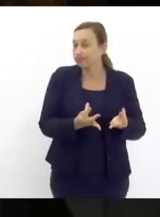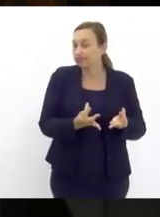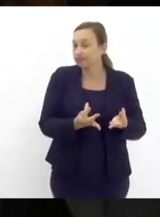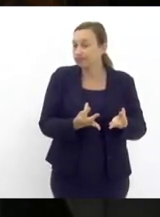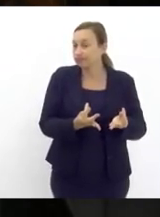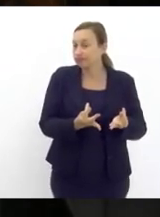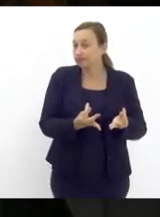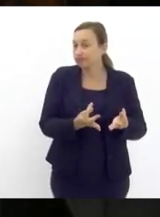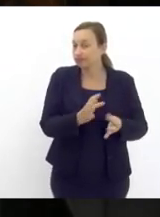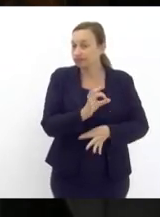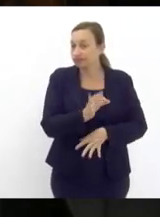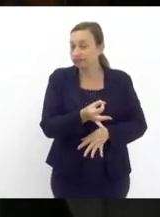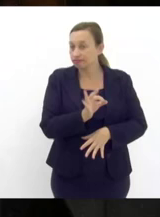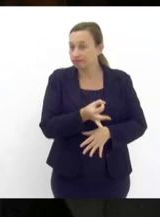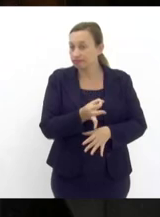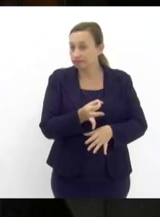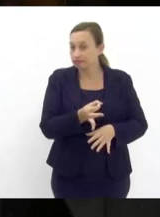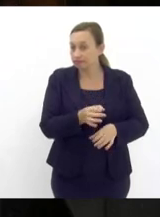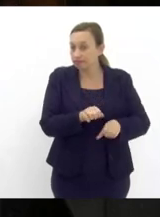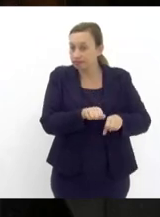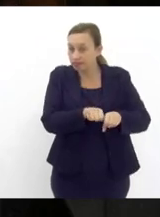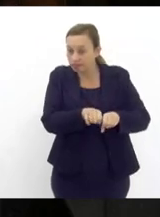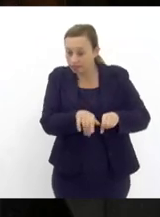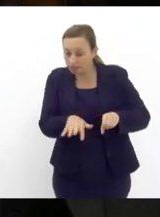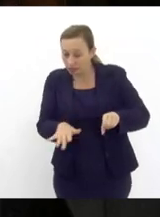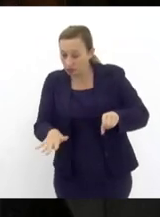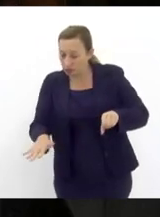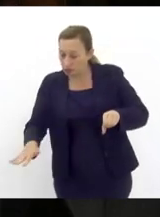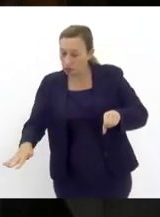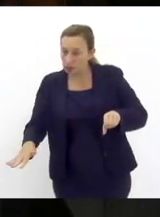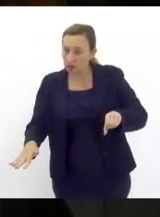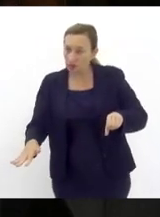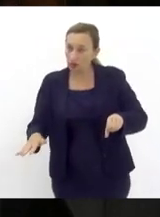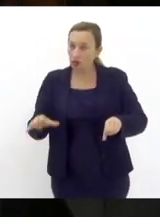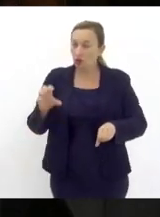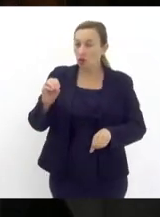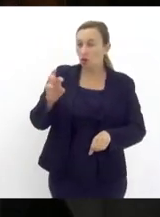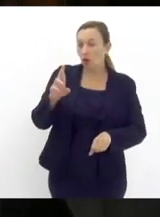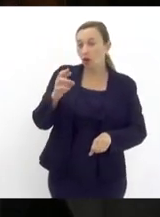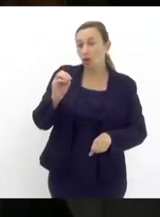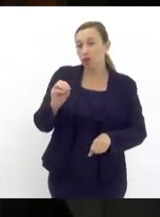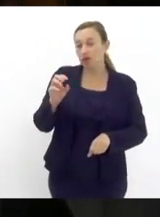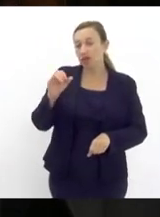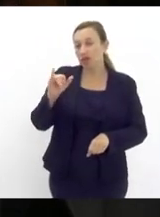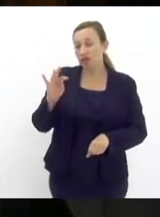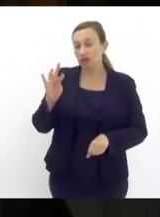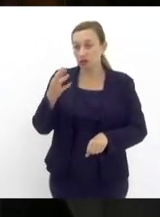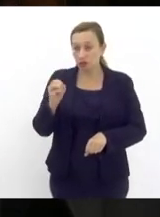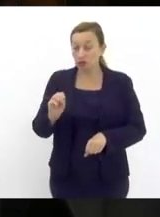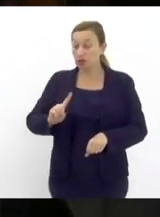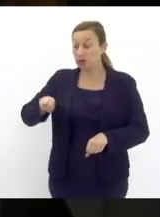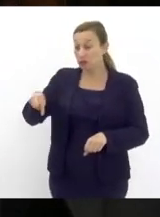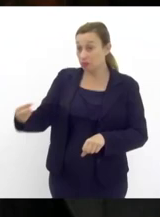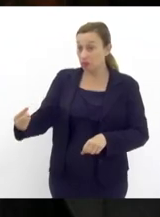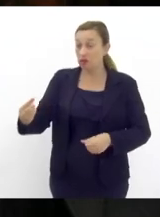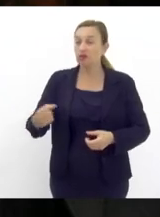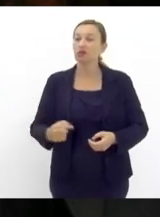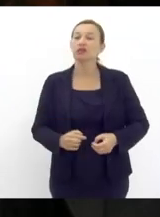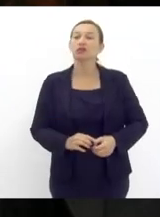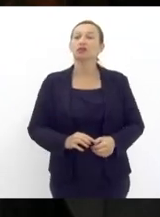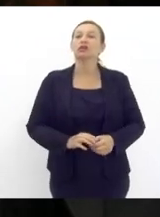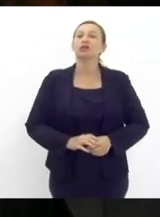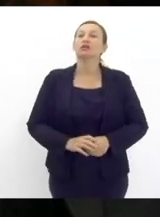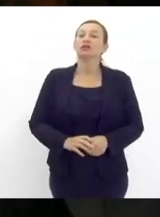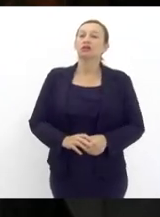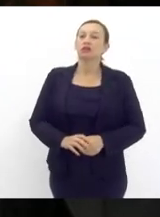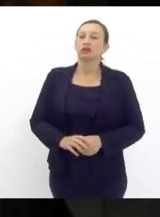lançar o esgoto nos corpos hídricos e a partir daí sistema